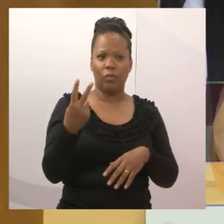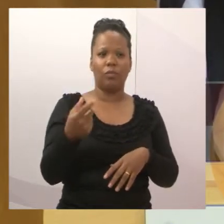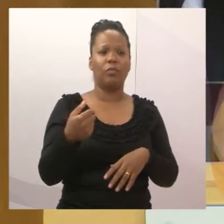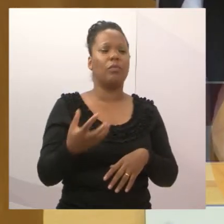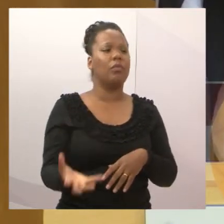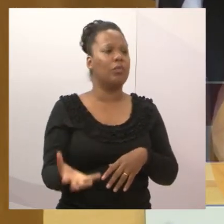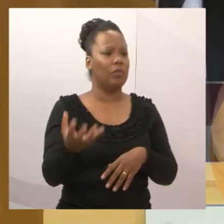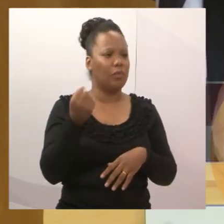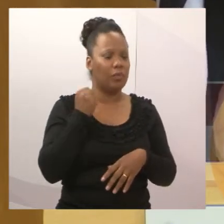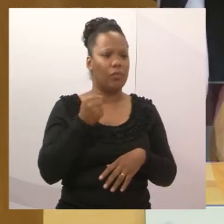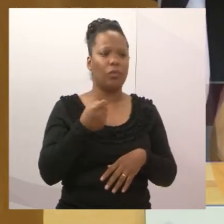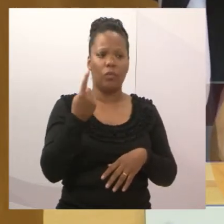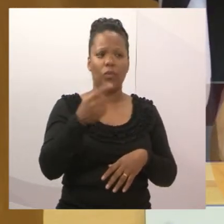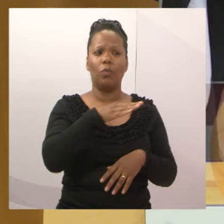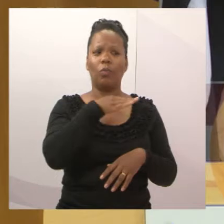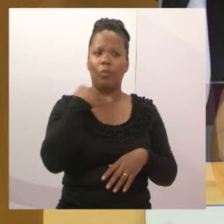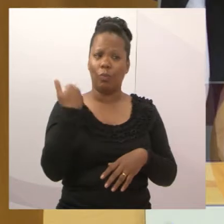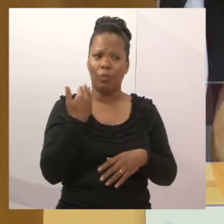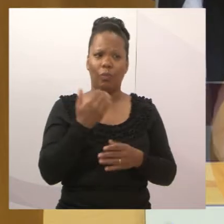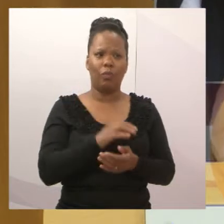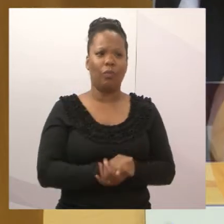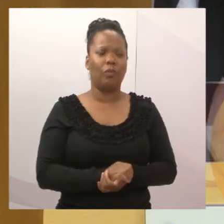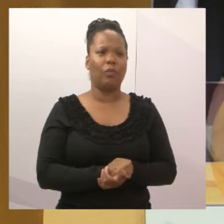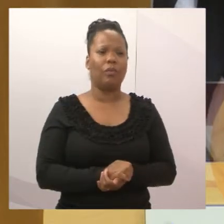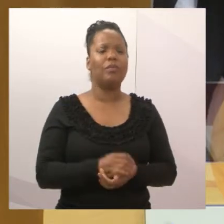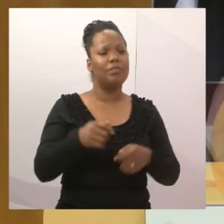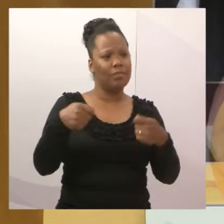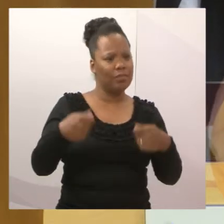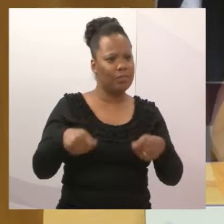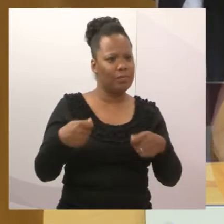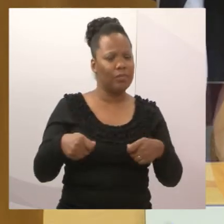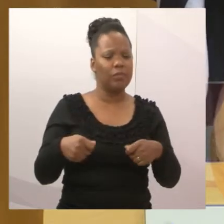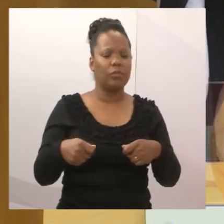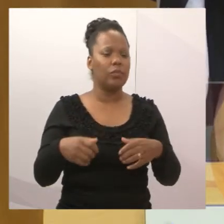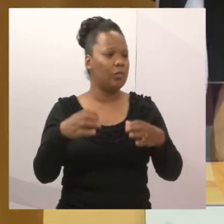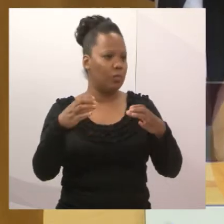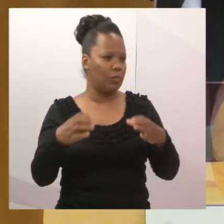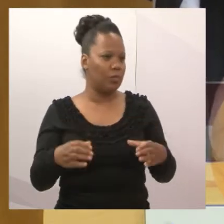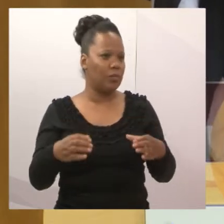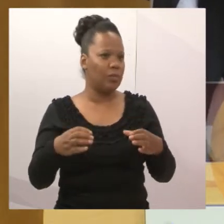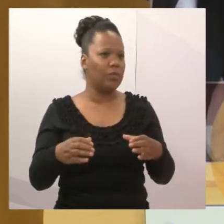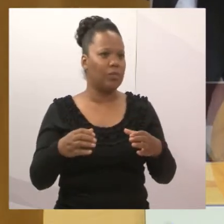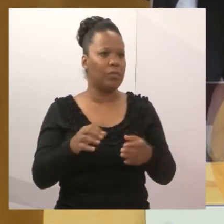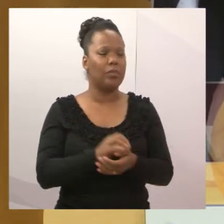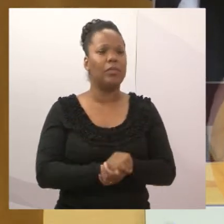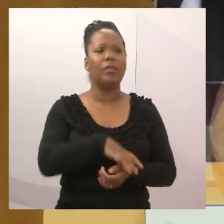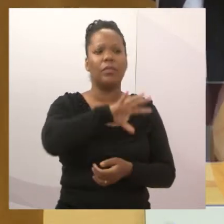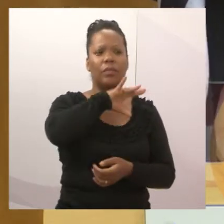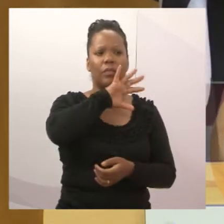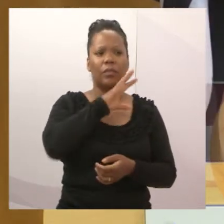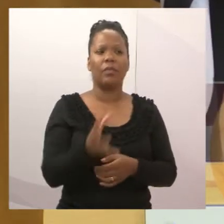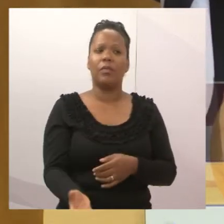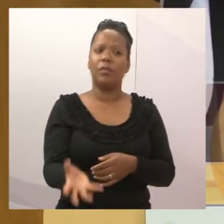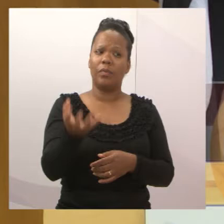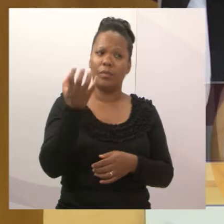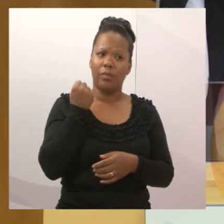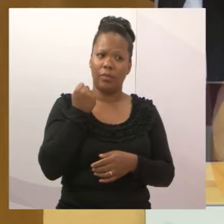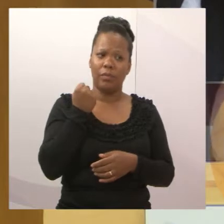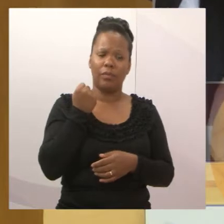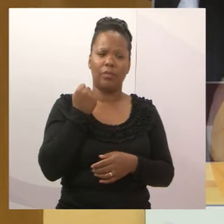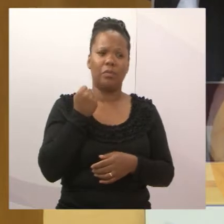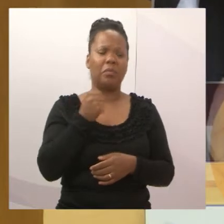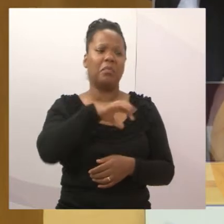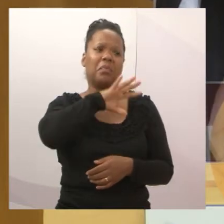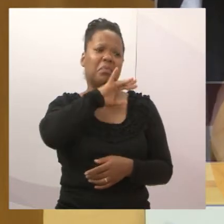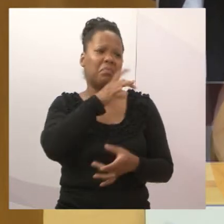cabeça. Então, há necessidade de um local aqui em Jacareí para se colocar, abrigar esses animais.